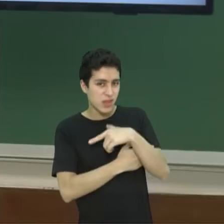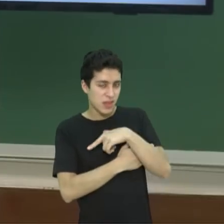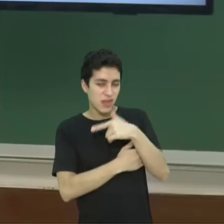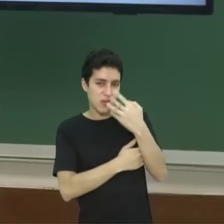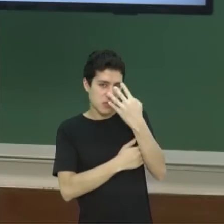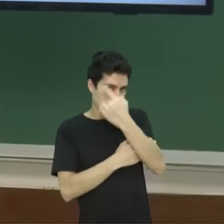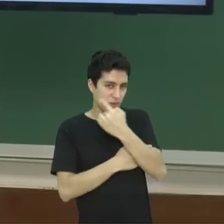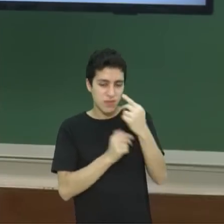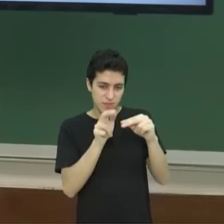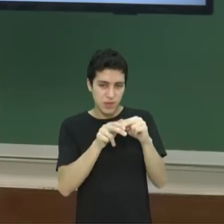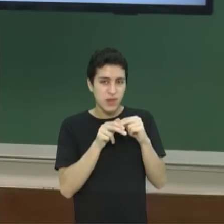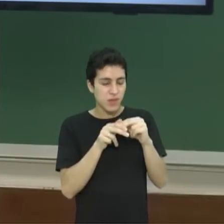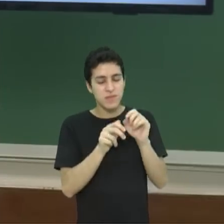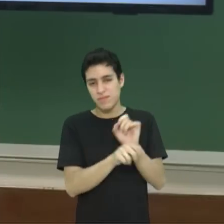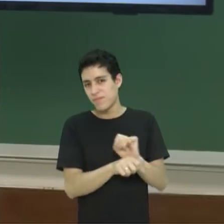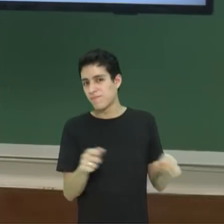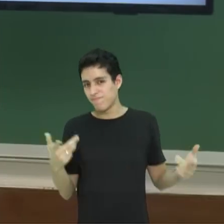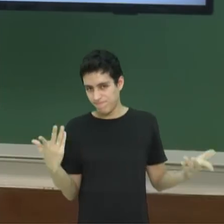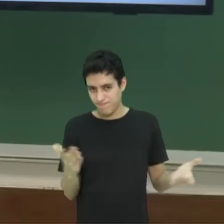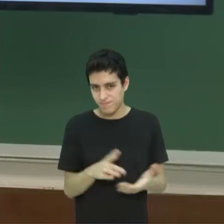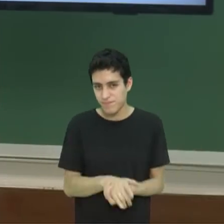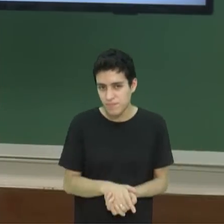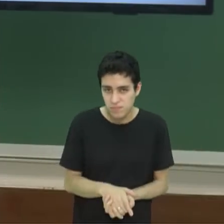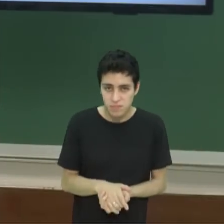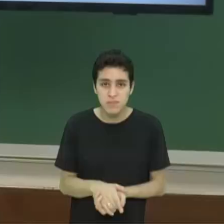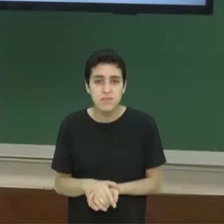não é possível. Na verdade, se você